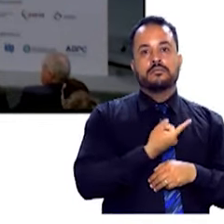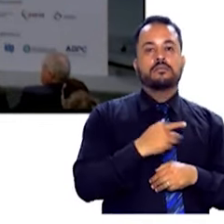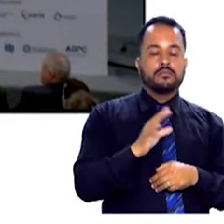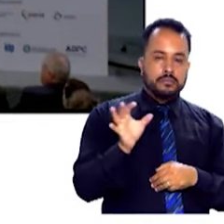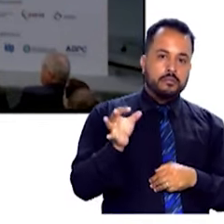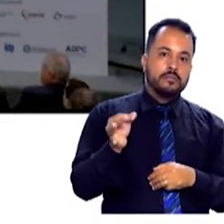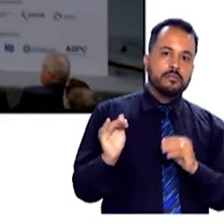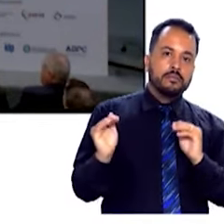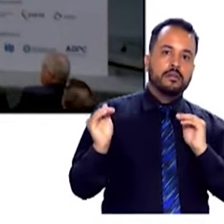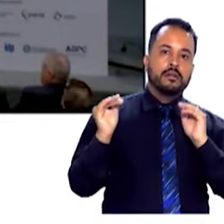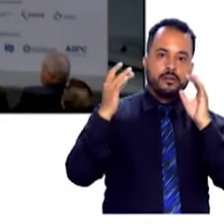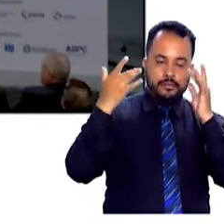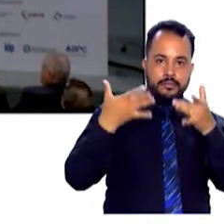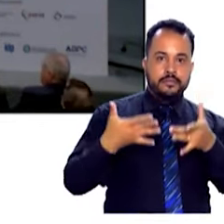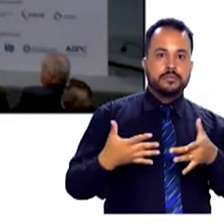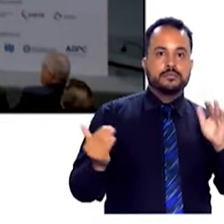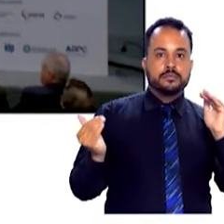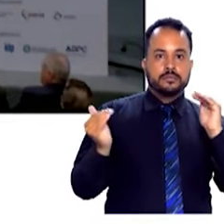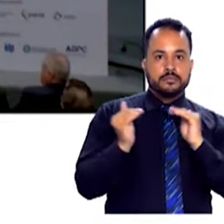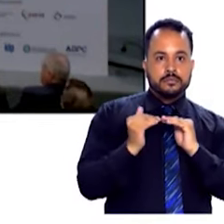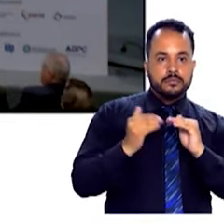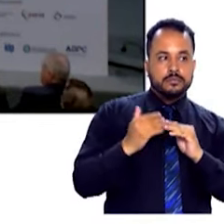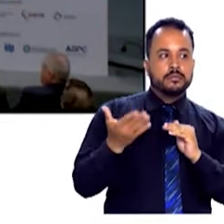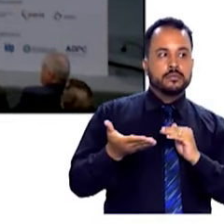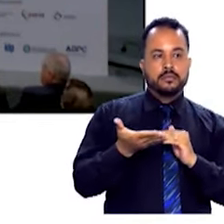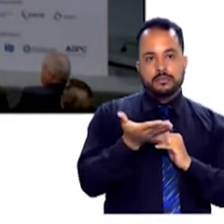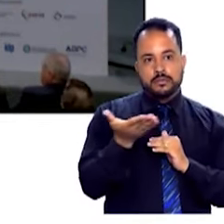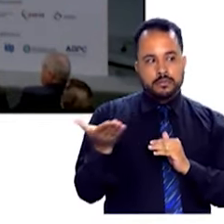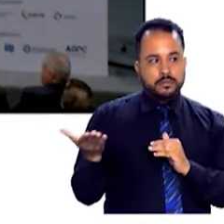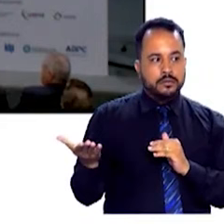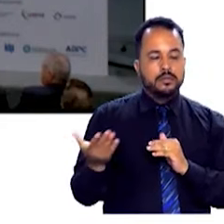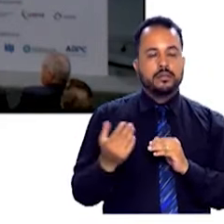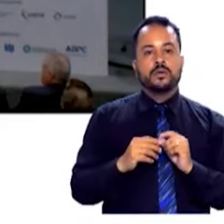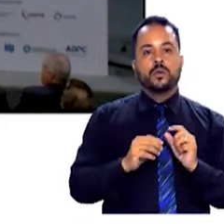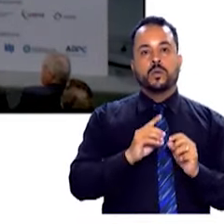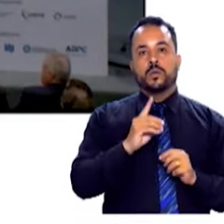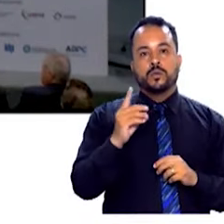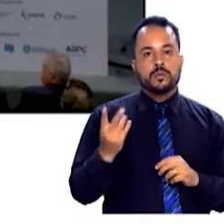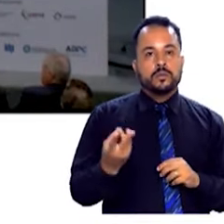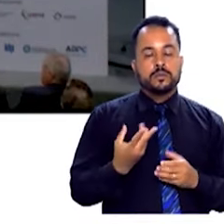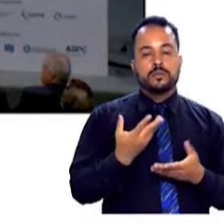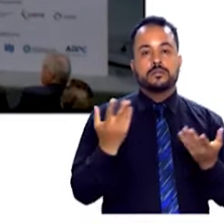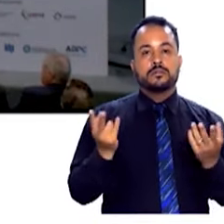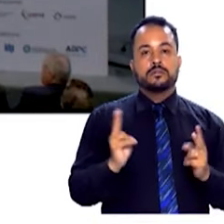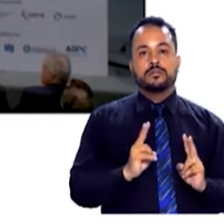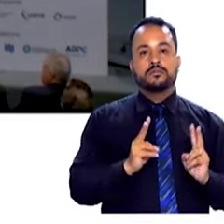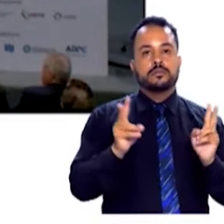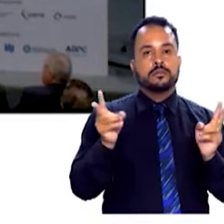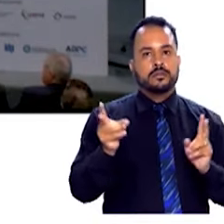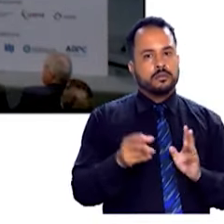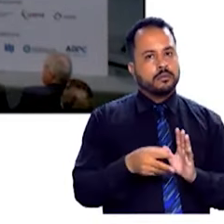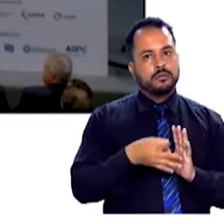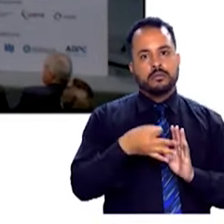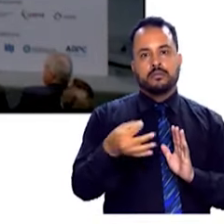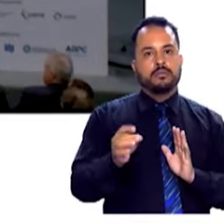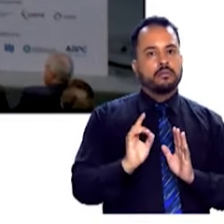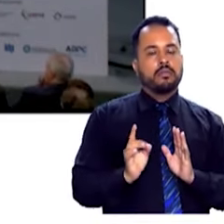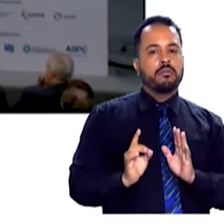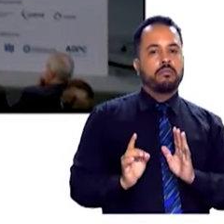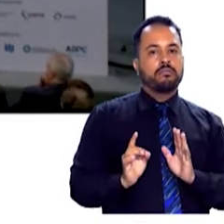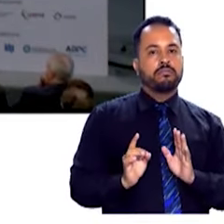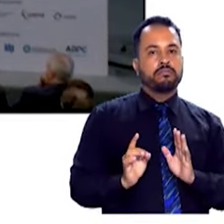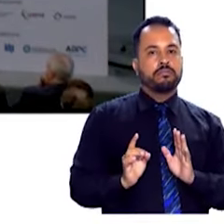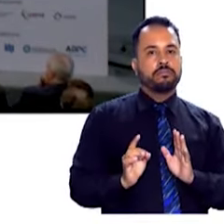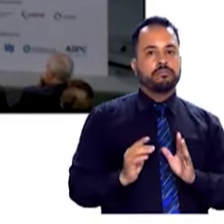vossa excelência expõe ou seja e eu sempre disse digo que eu não tenho alergia a processos e